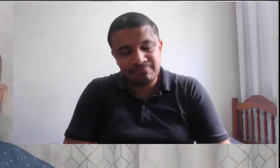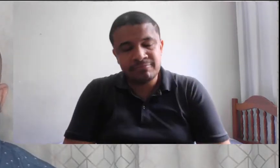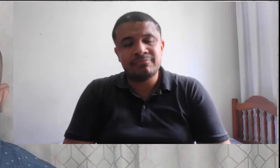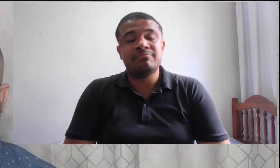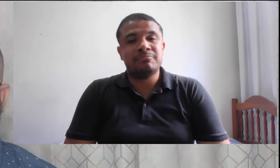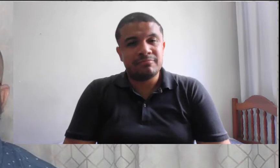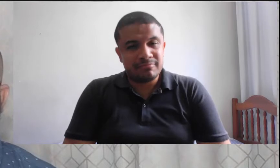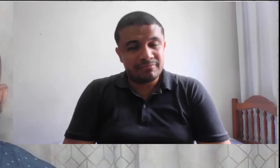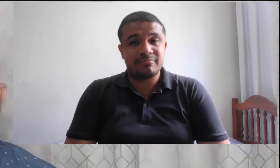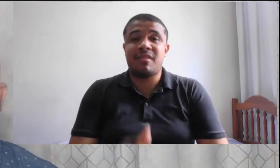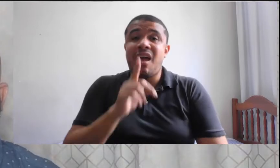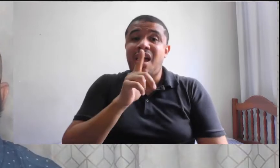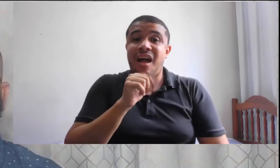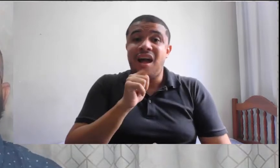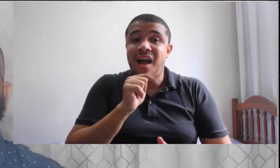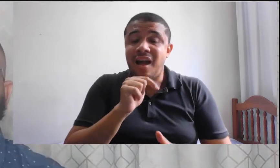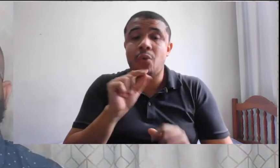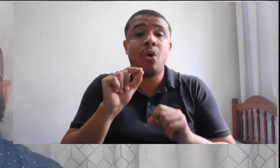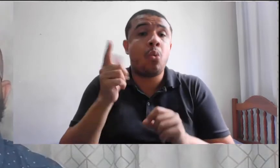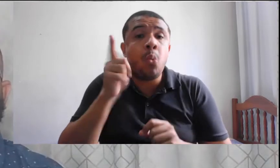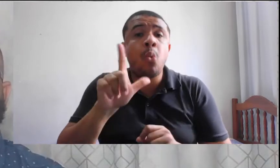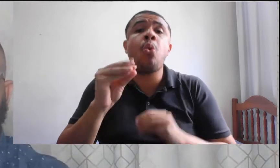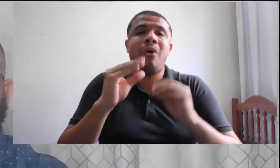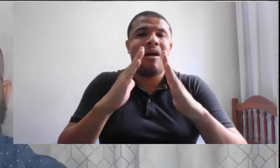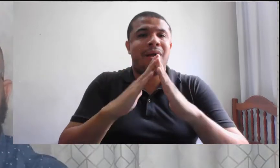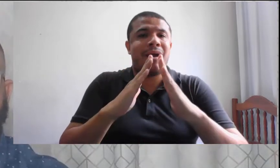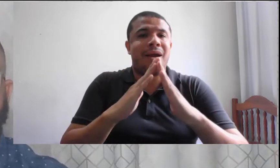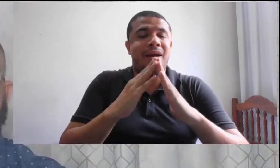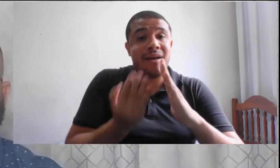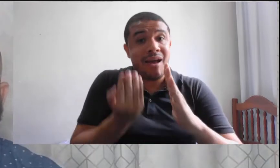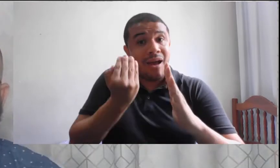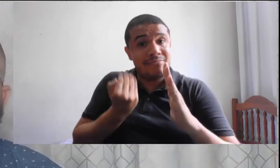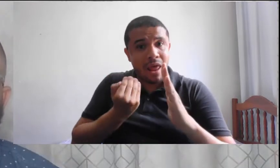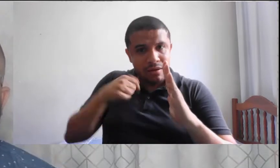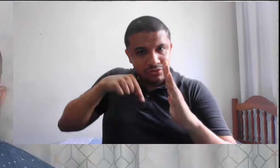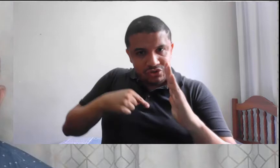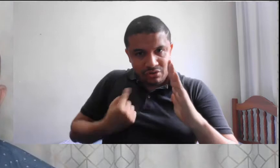Nós pegávamos água num poço que tinha no fundo da nossa casa.